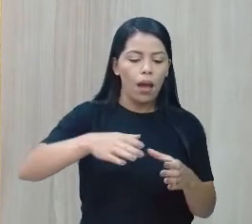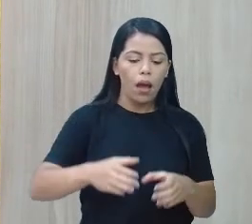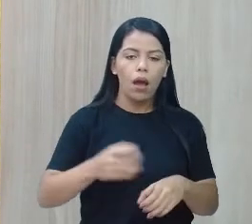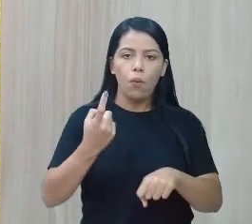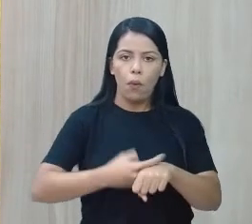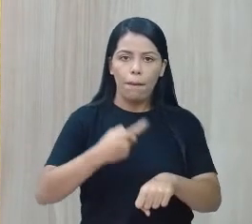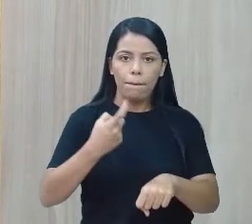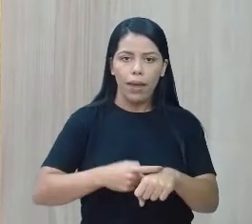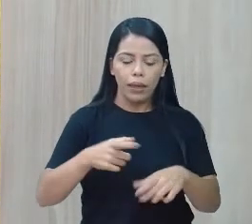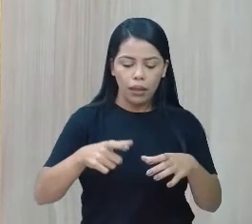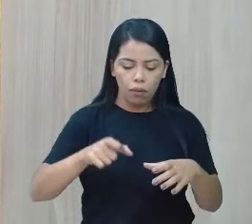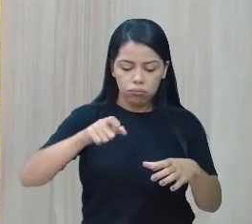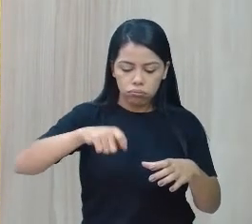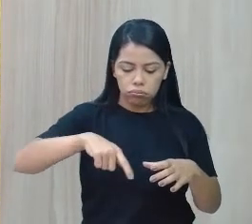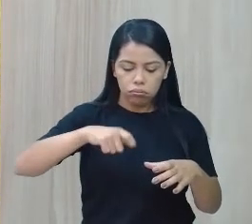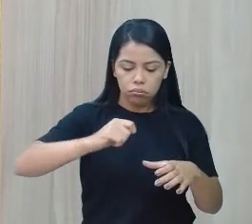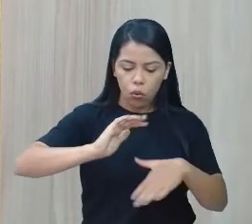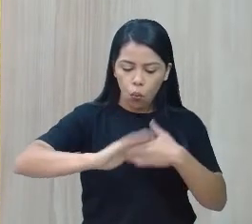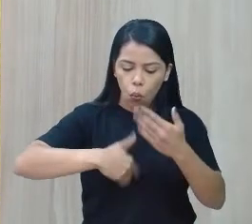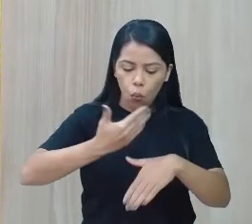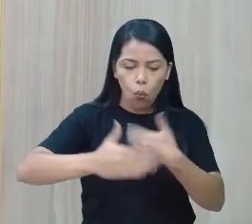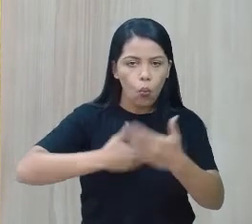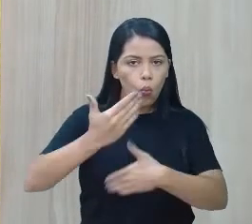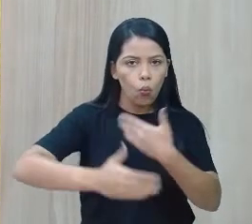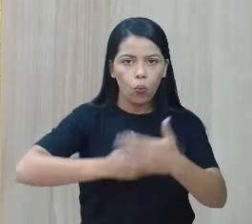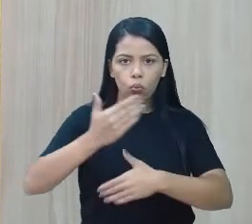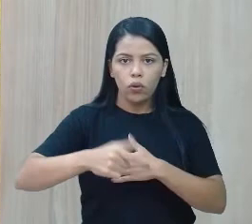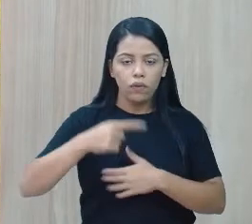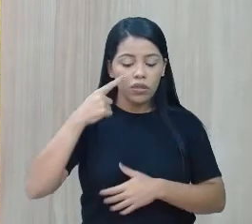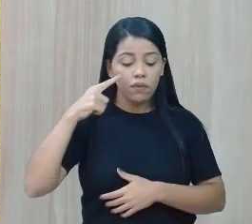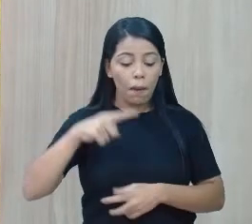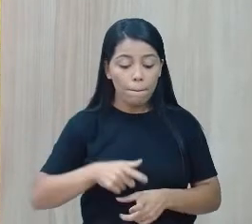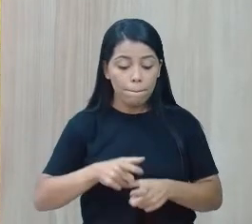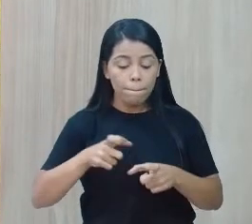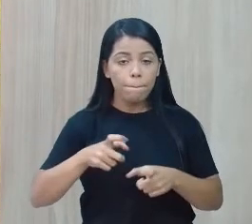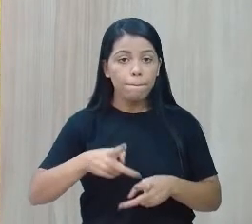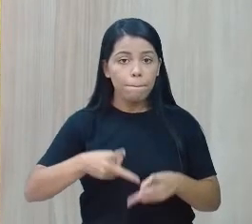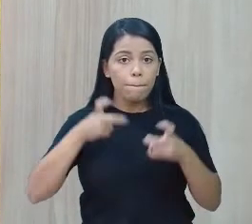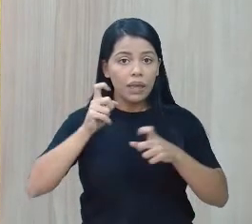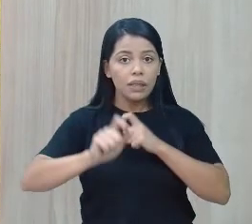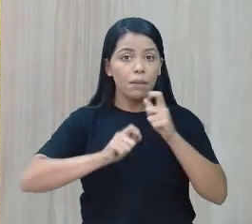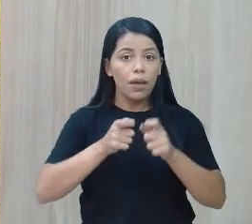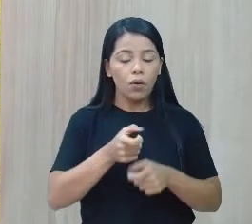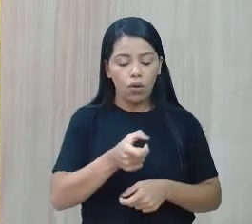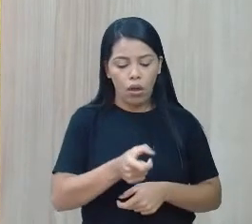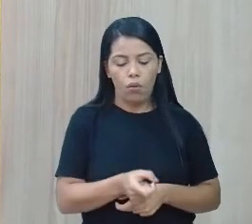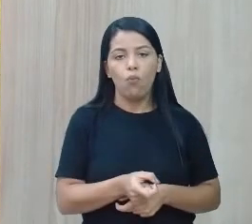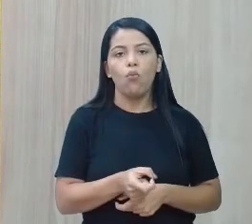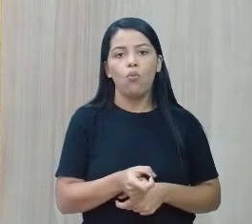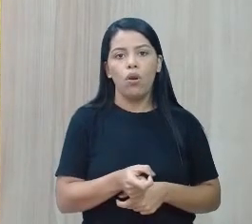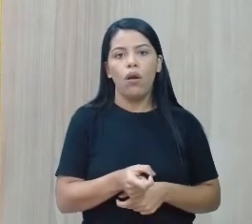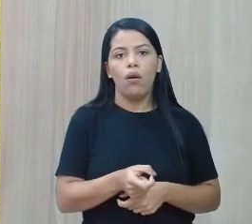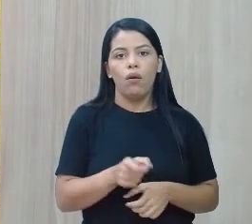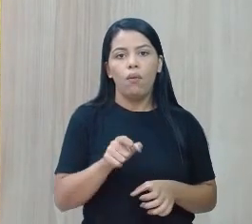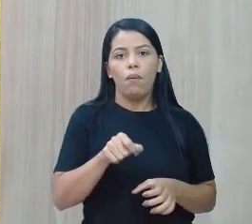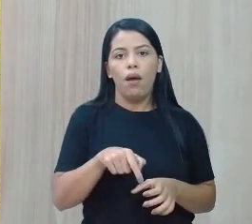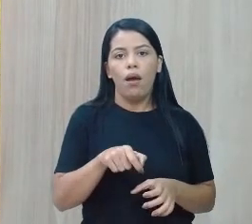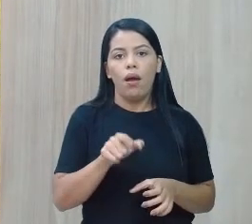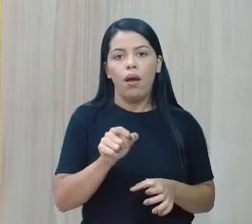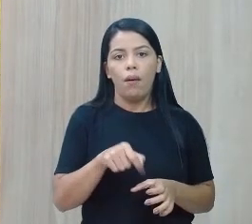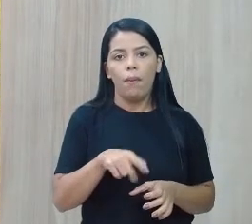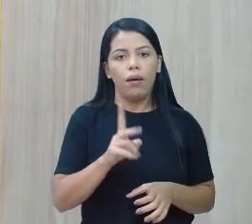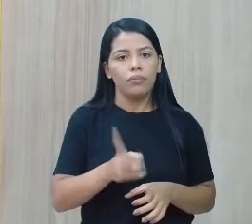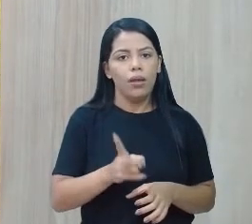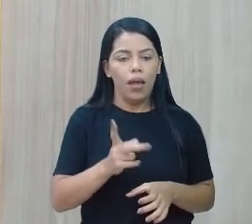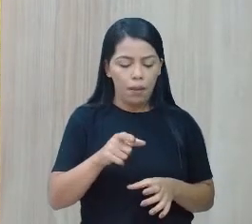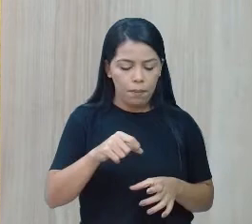vai se abrindo. Imagina, se é de cimento, acontece isso na rocha, né? E se a rocha for magmática, os tipos de rocha,